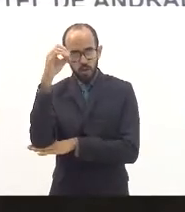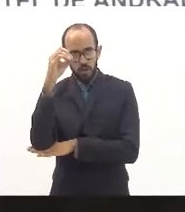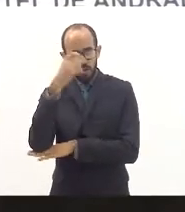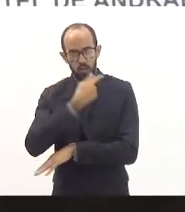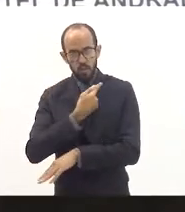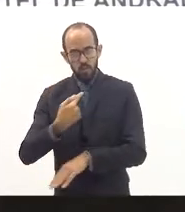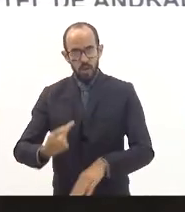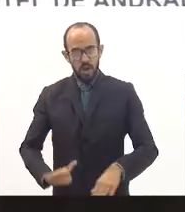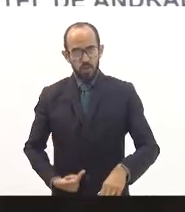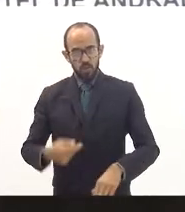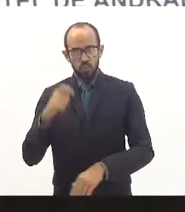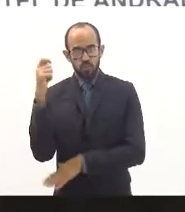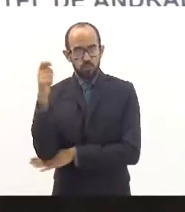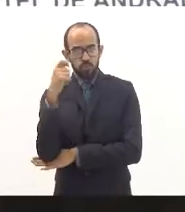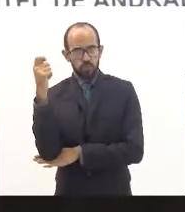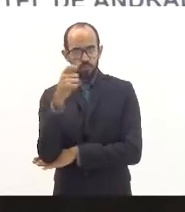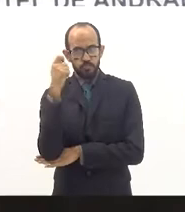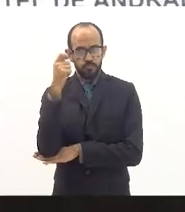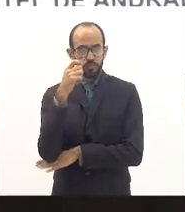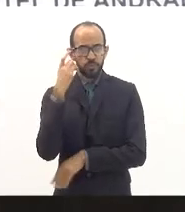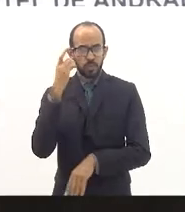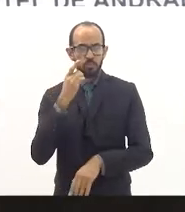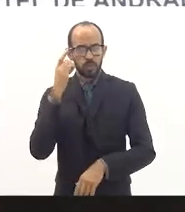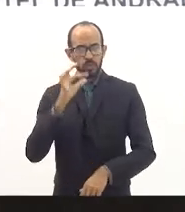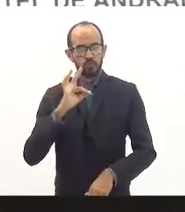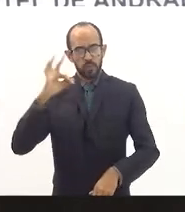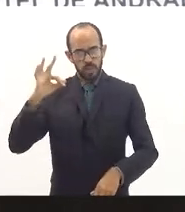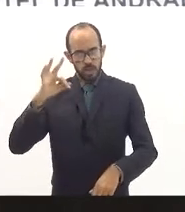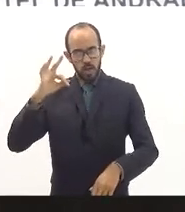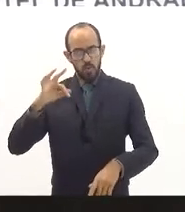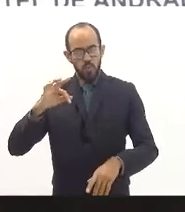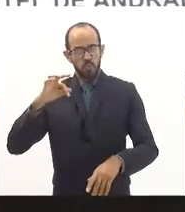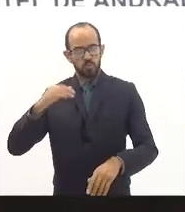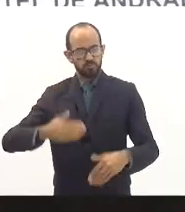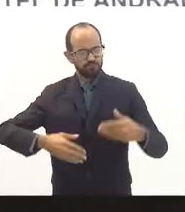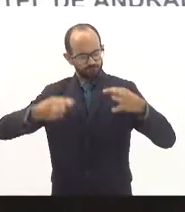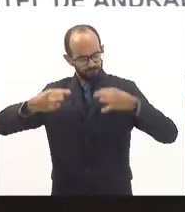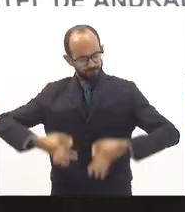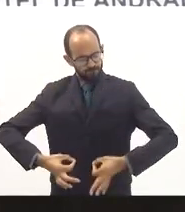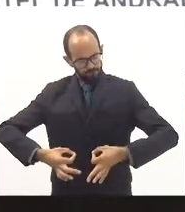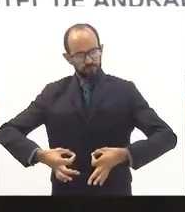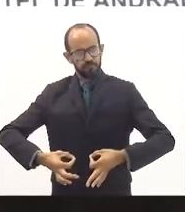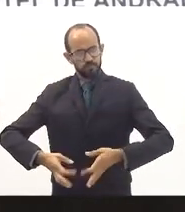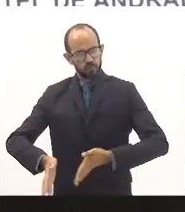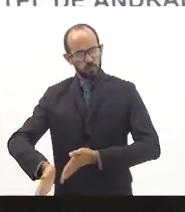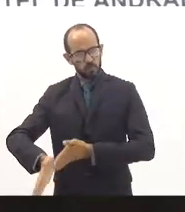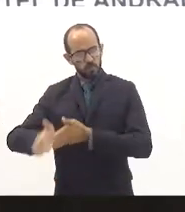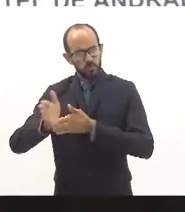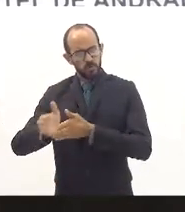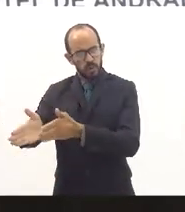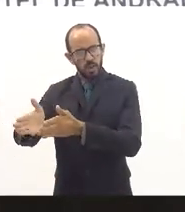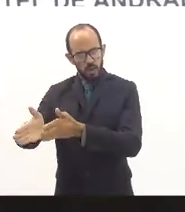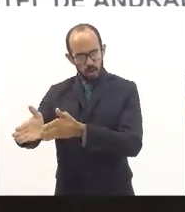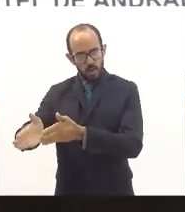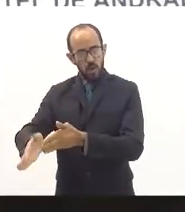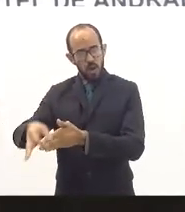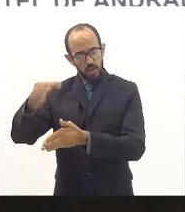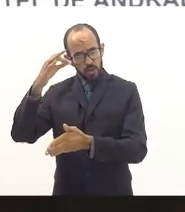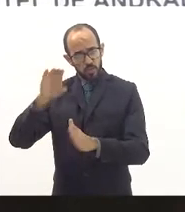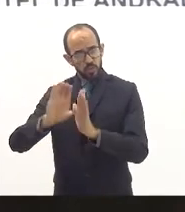Sul e deputado federal. Coerente, fiel aos seus compromissos e